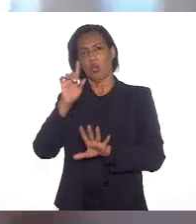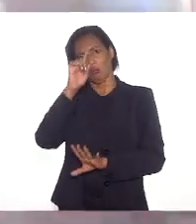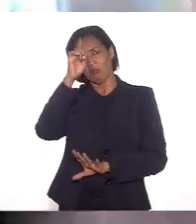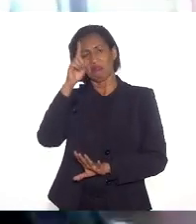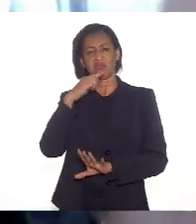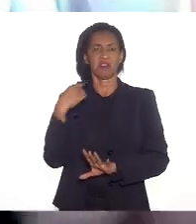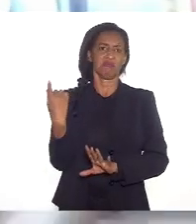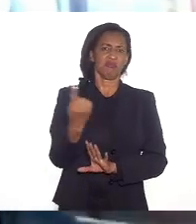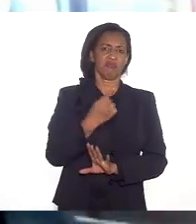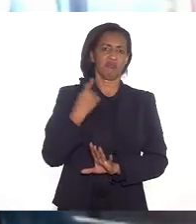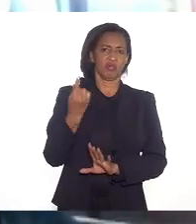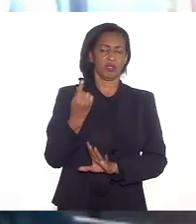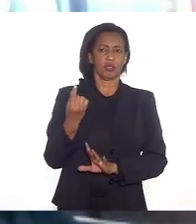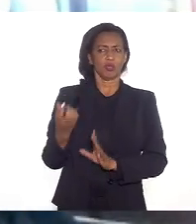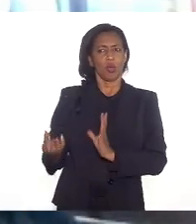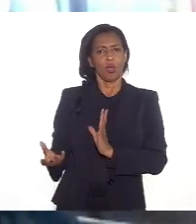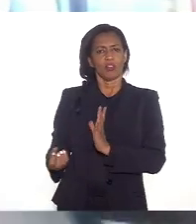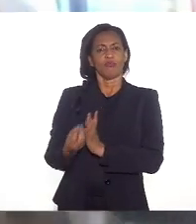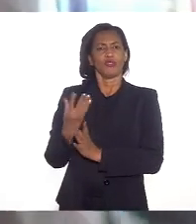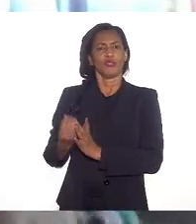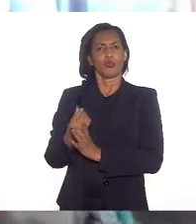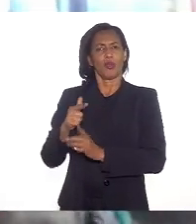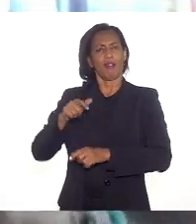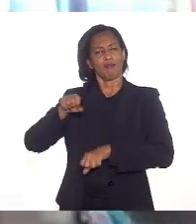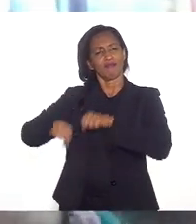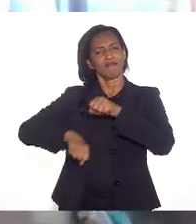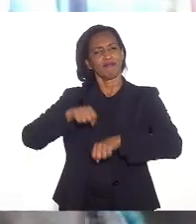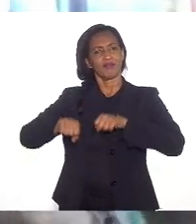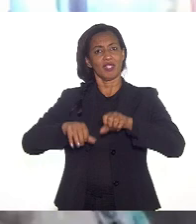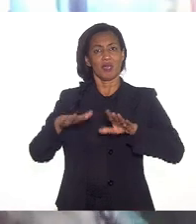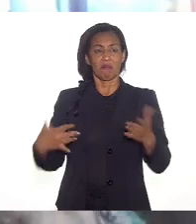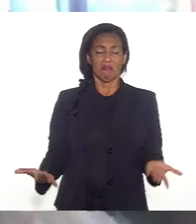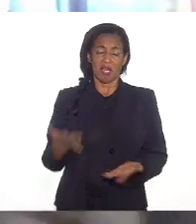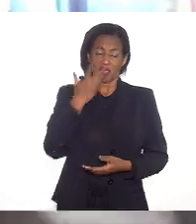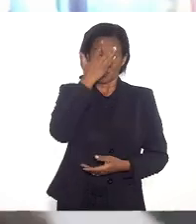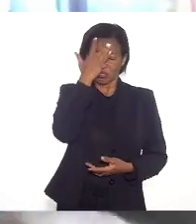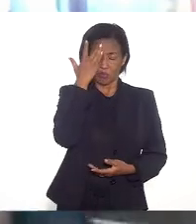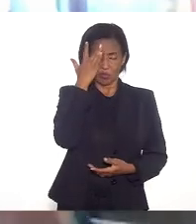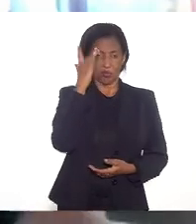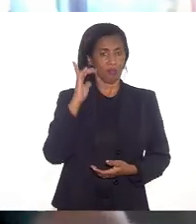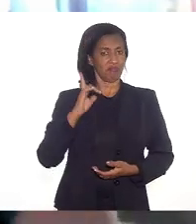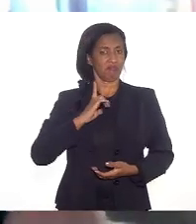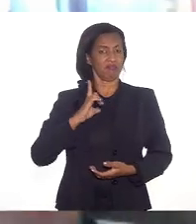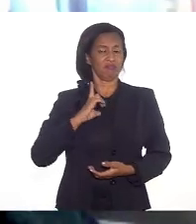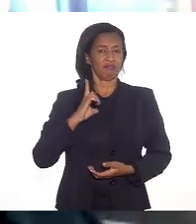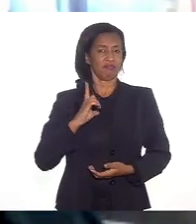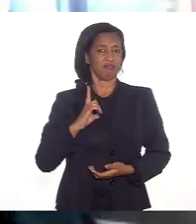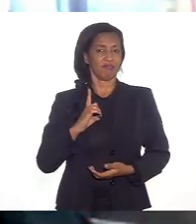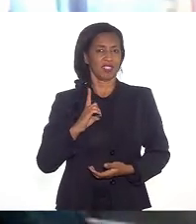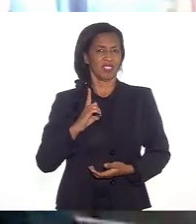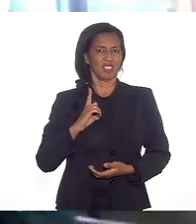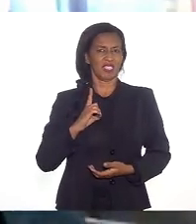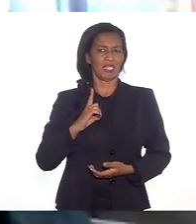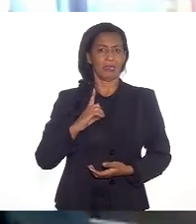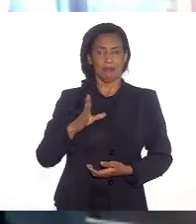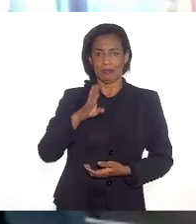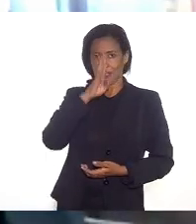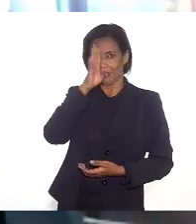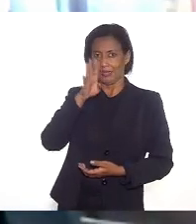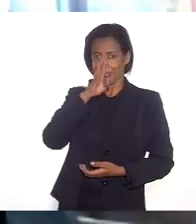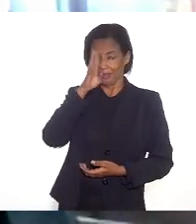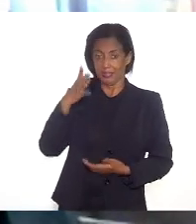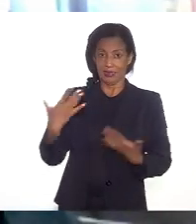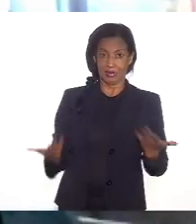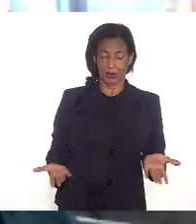geral, estimular o uso de bicicleta. Mas o pessoal acha que foi demais. Então,